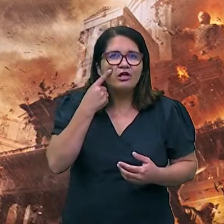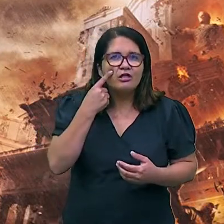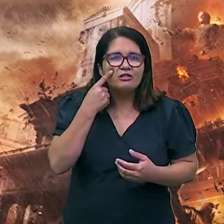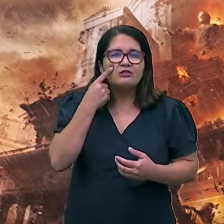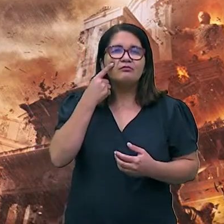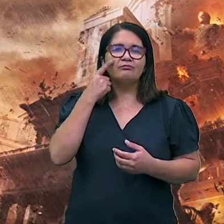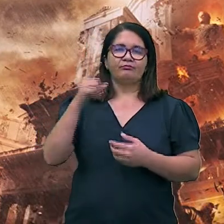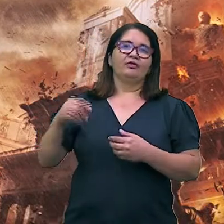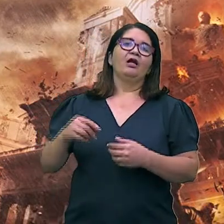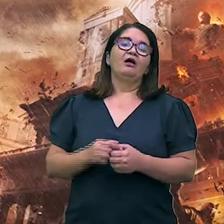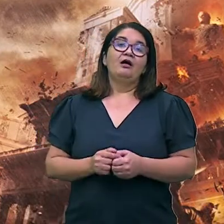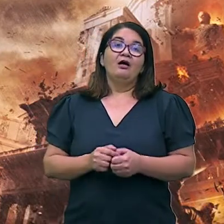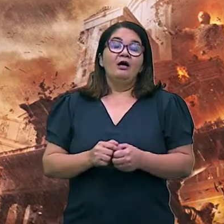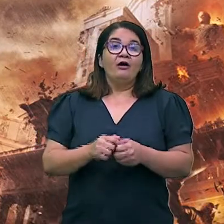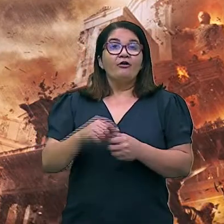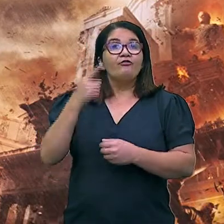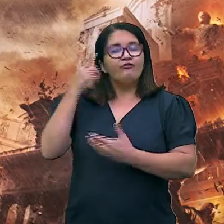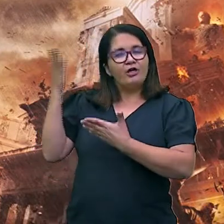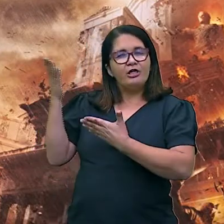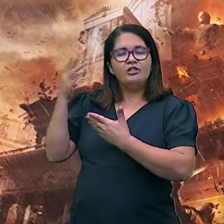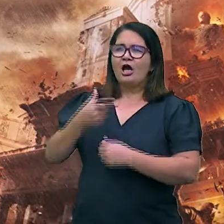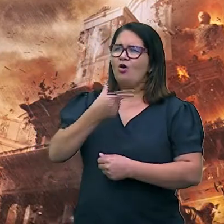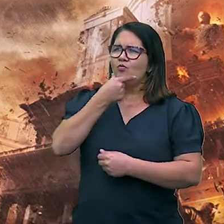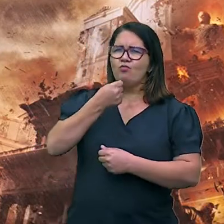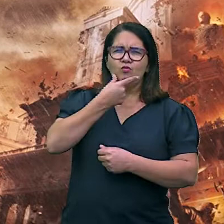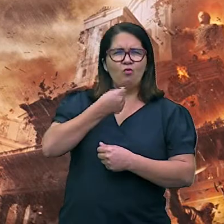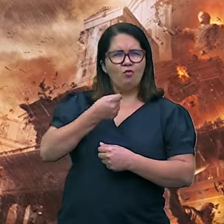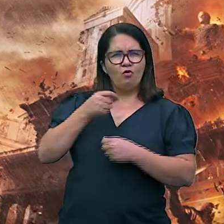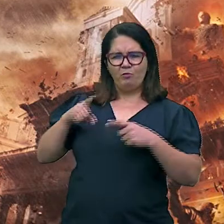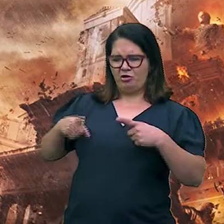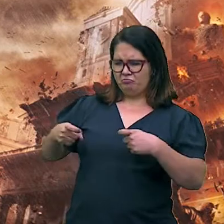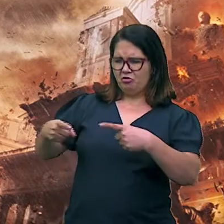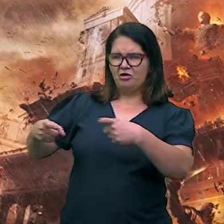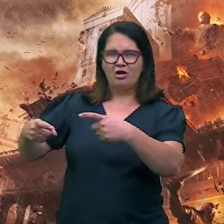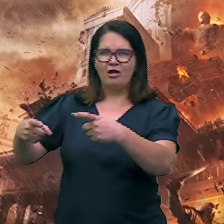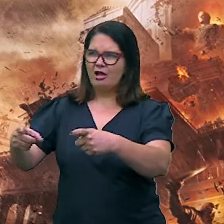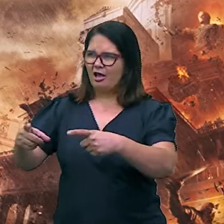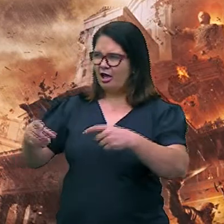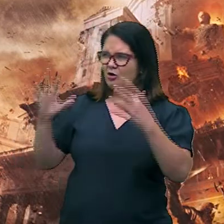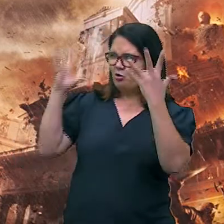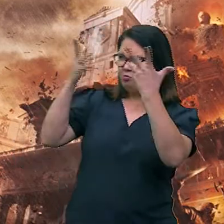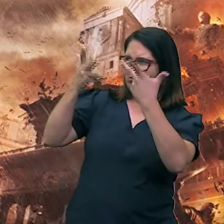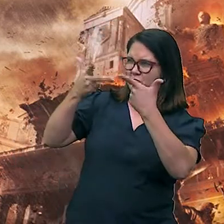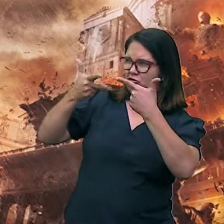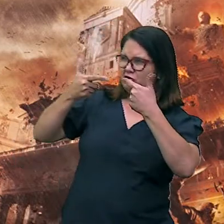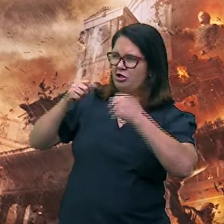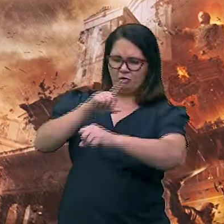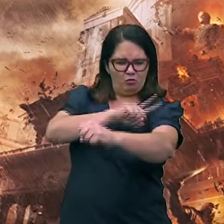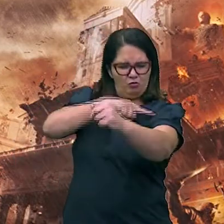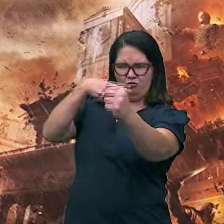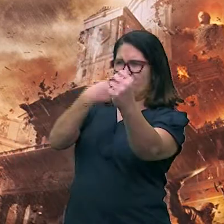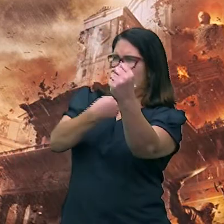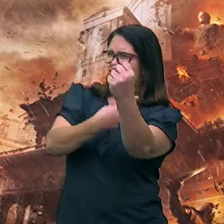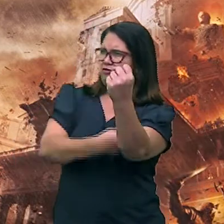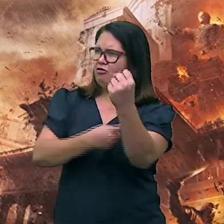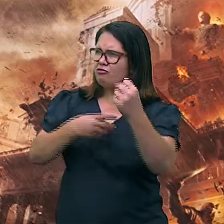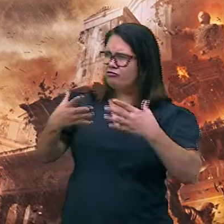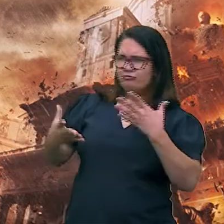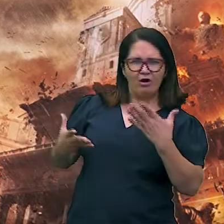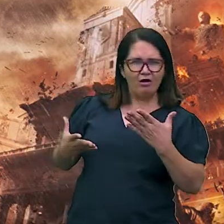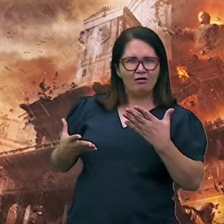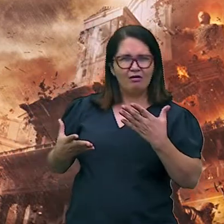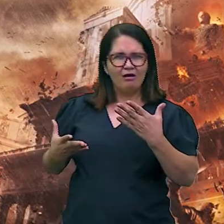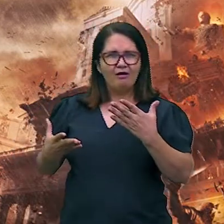exemplo. O guerreiro tão vistoso, tão temido e poderoso. Nesses versos de